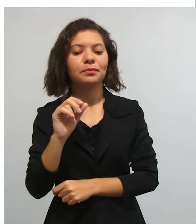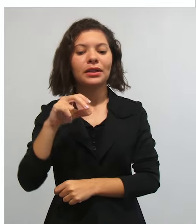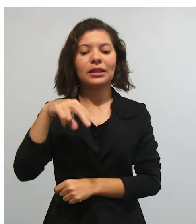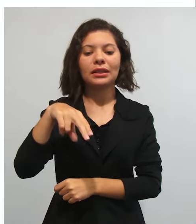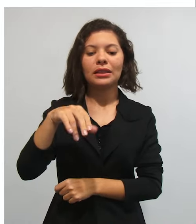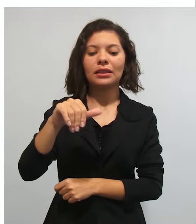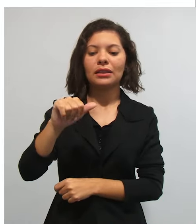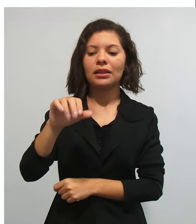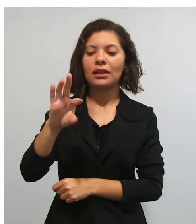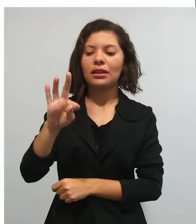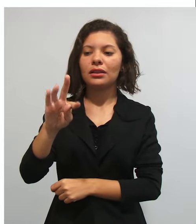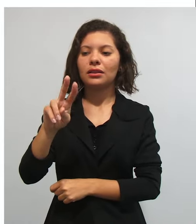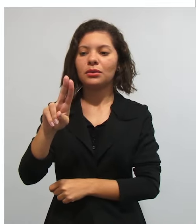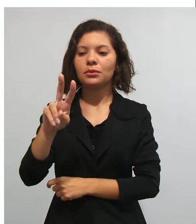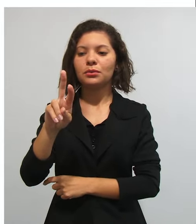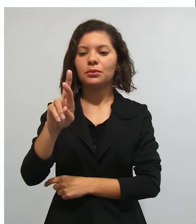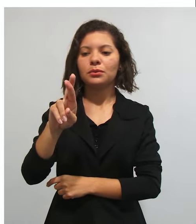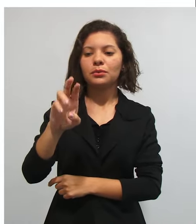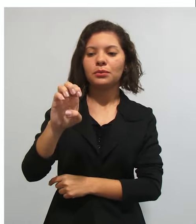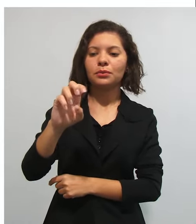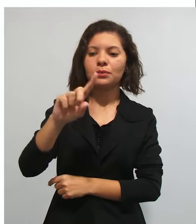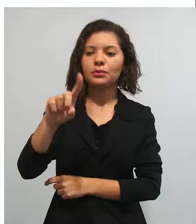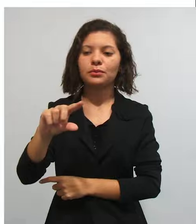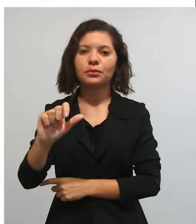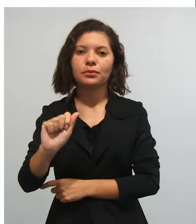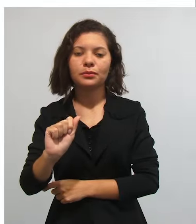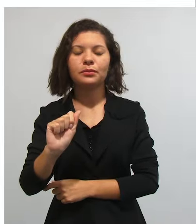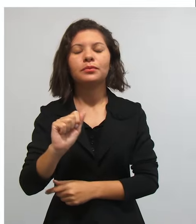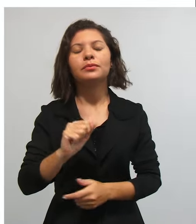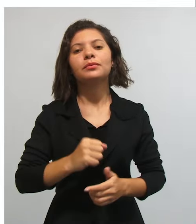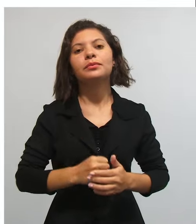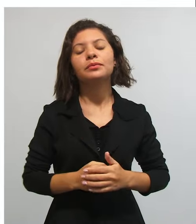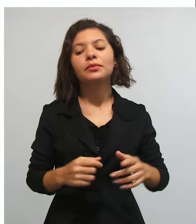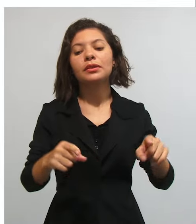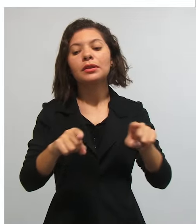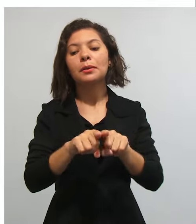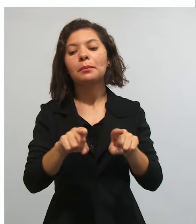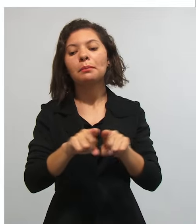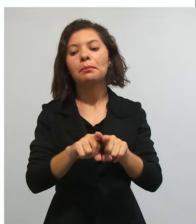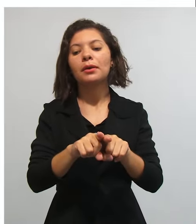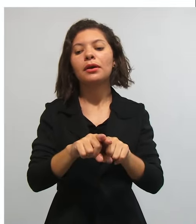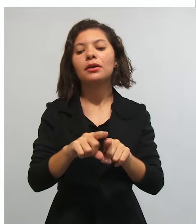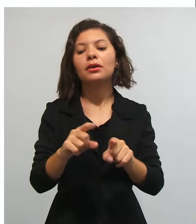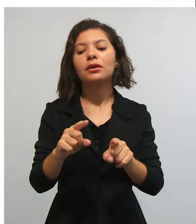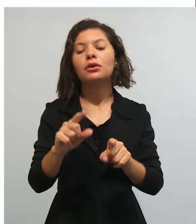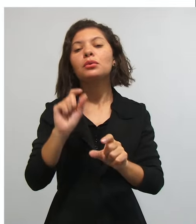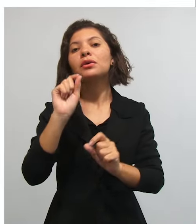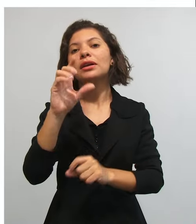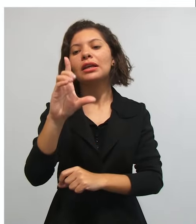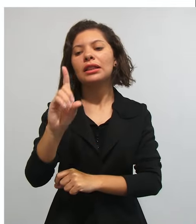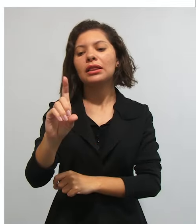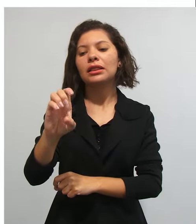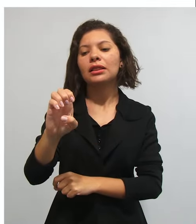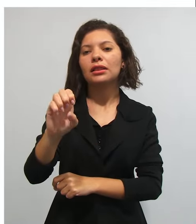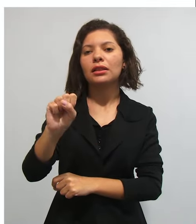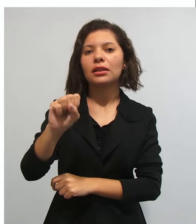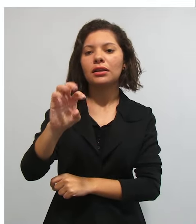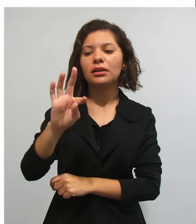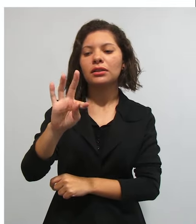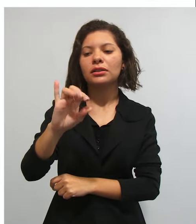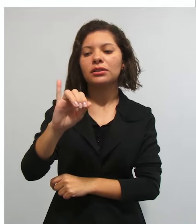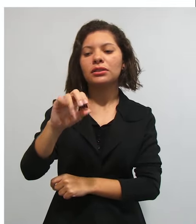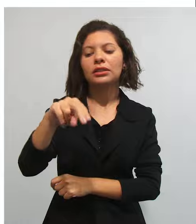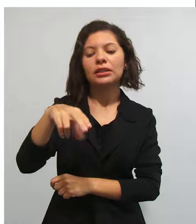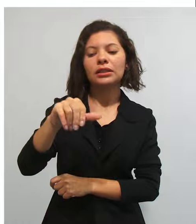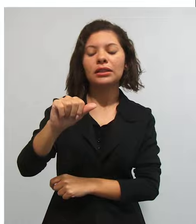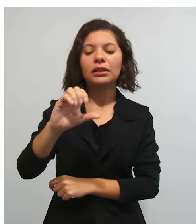ok? E a gente tem aqui a destinação. Então, classificou, faz a destinação. Tem receita que tem destinação vinculada e